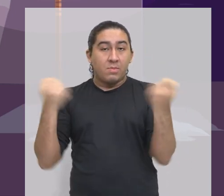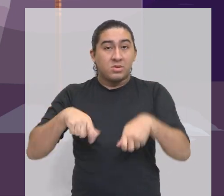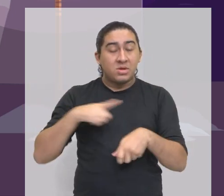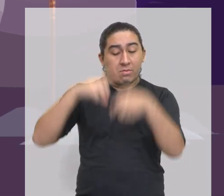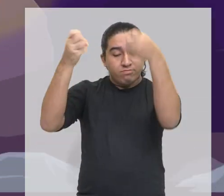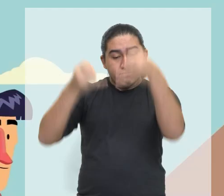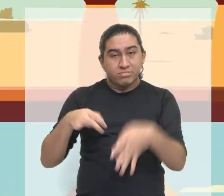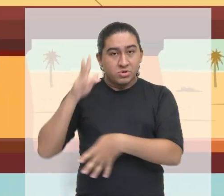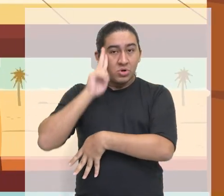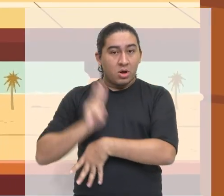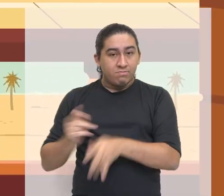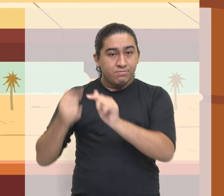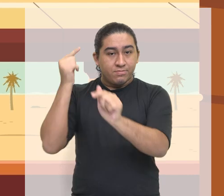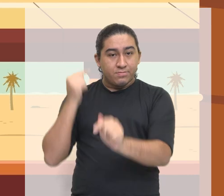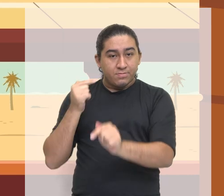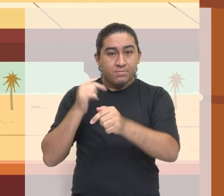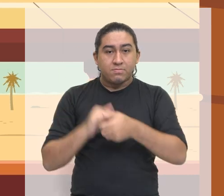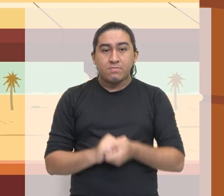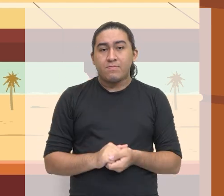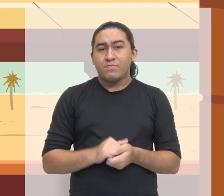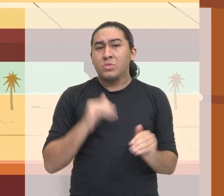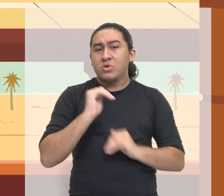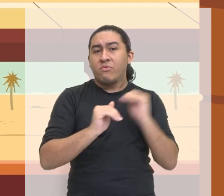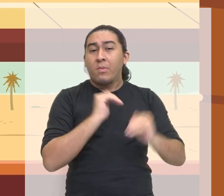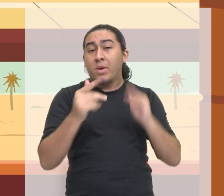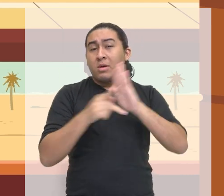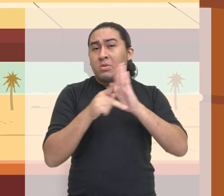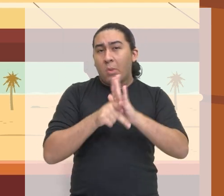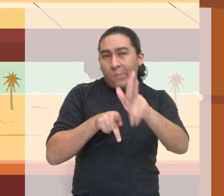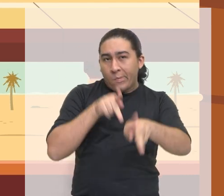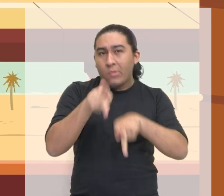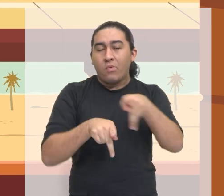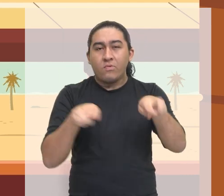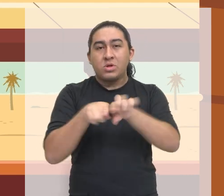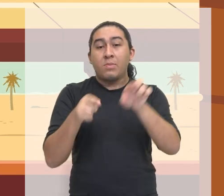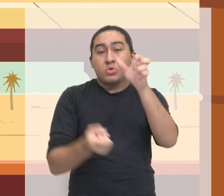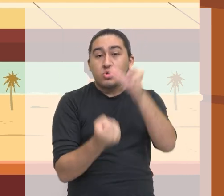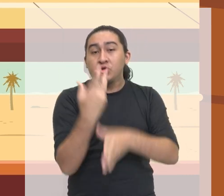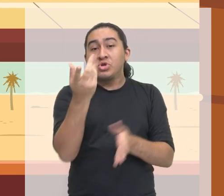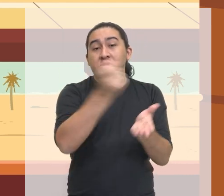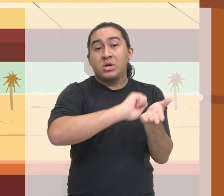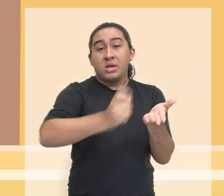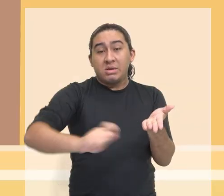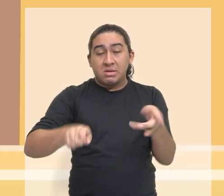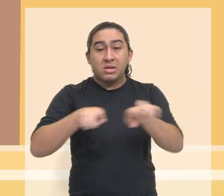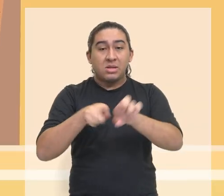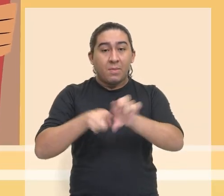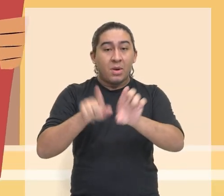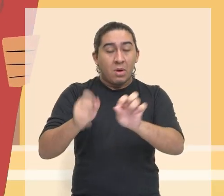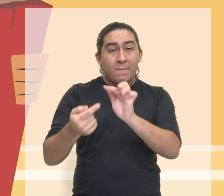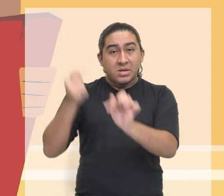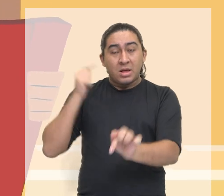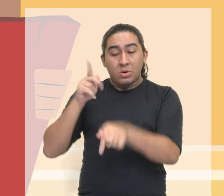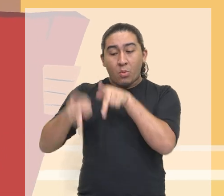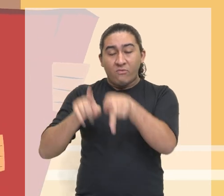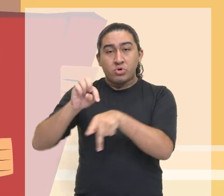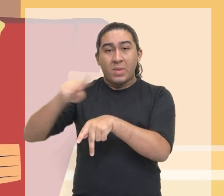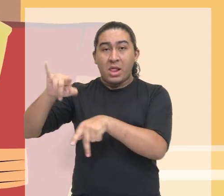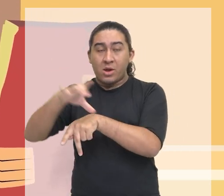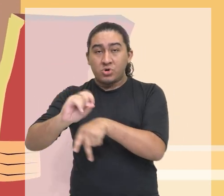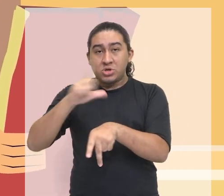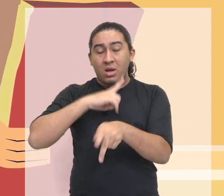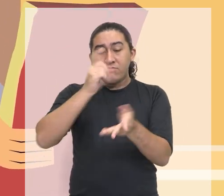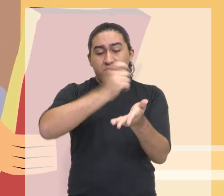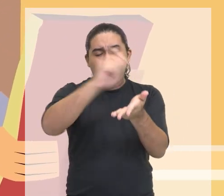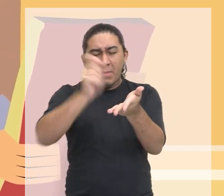histórias. Com o avanço das civilizações, surgiu a escrita. Os sumérios desenvolveram a